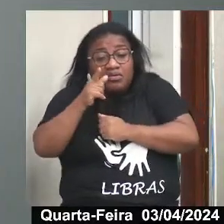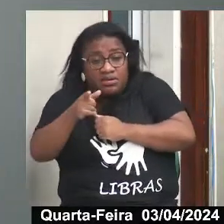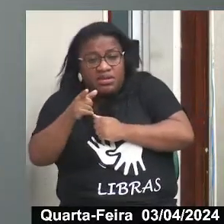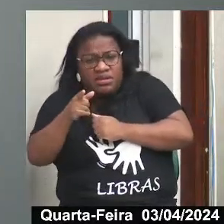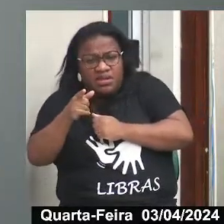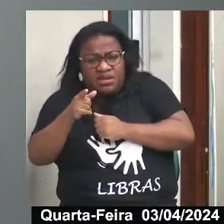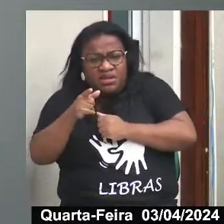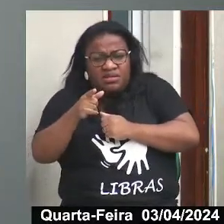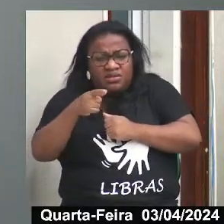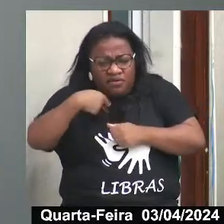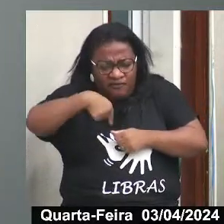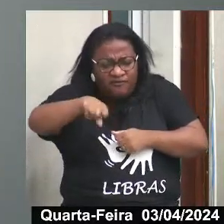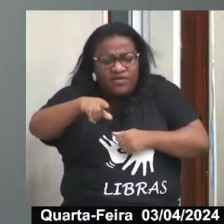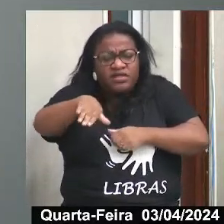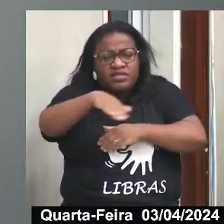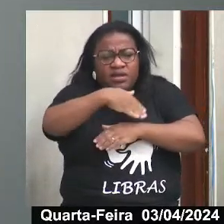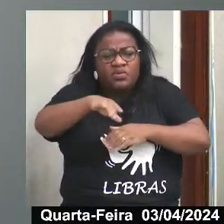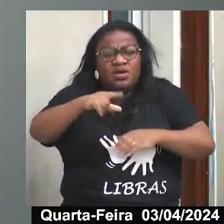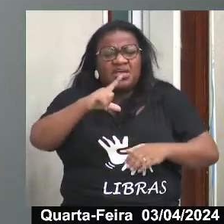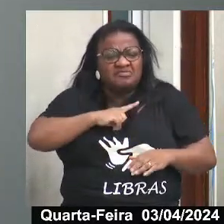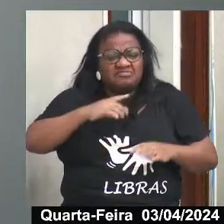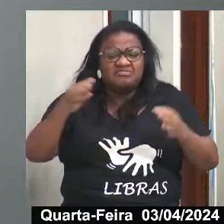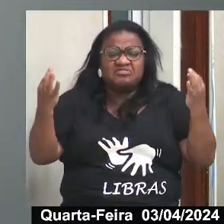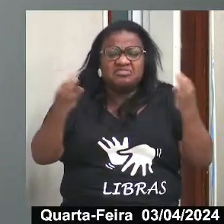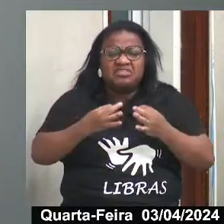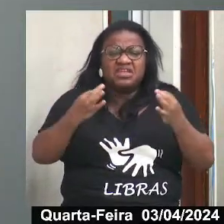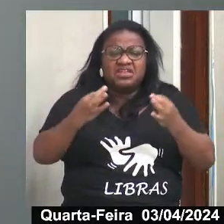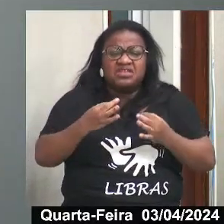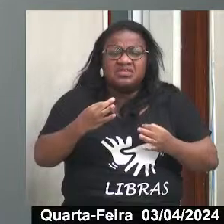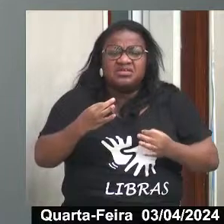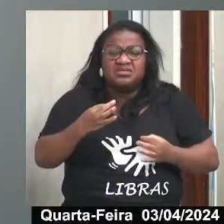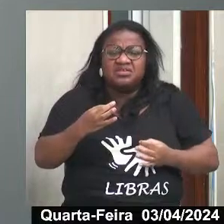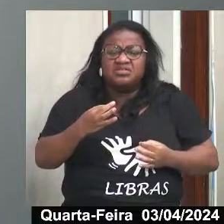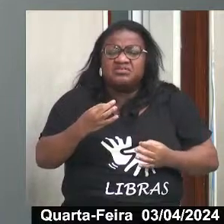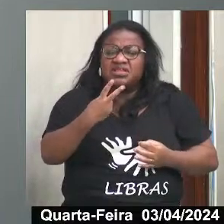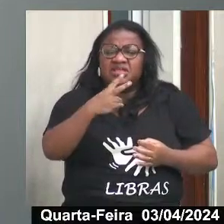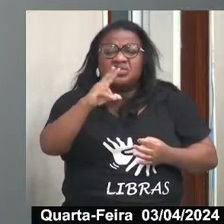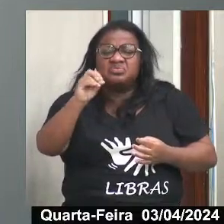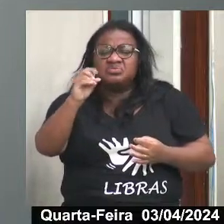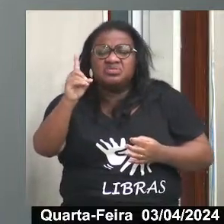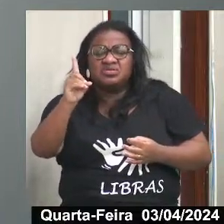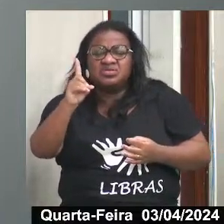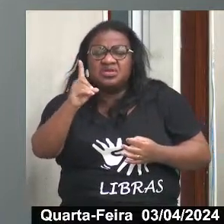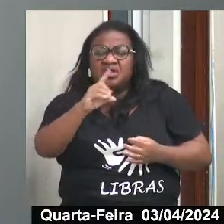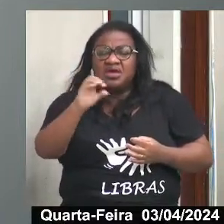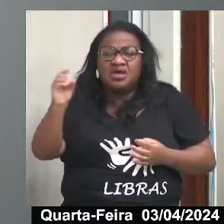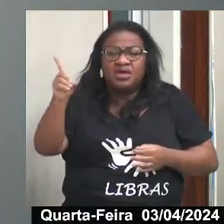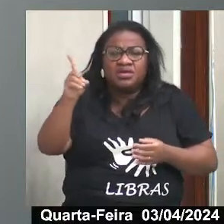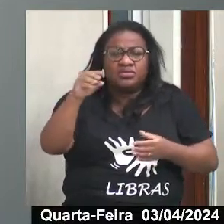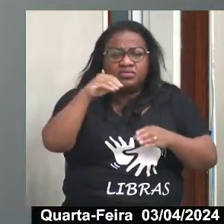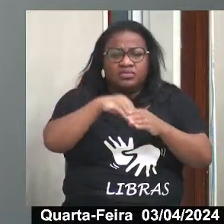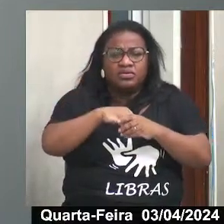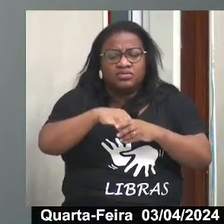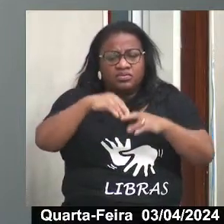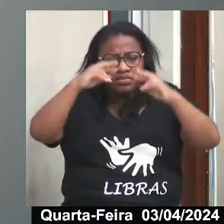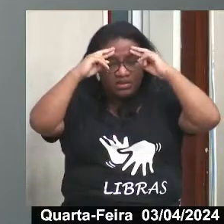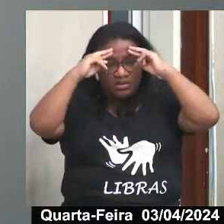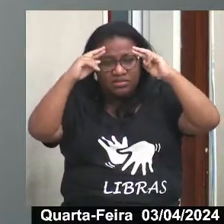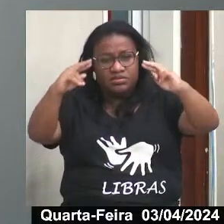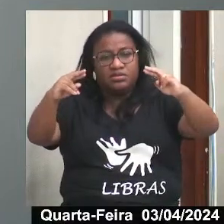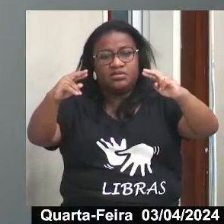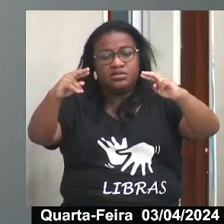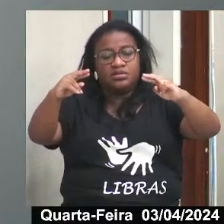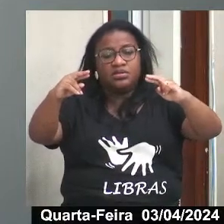não. Coloca seu nome na rua. Eu tenho certeza que o senhor não terá mais do que 200 votos. Então, por favor, me